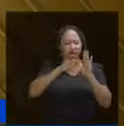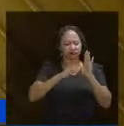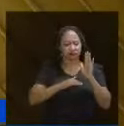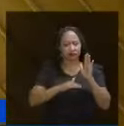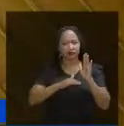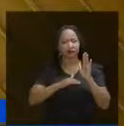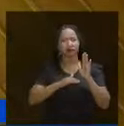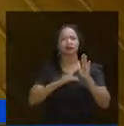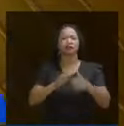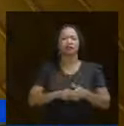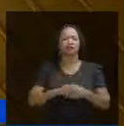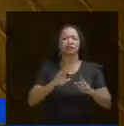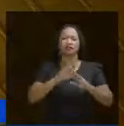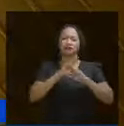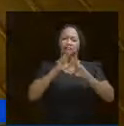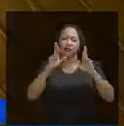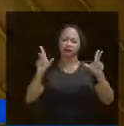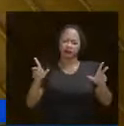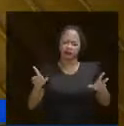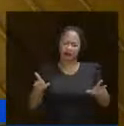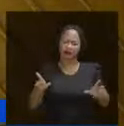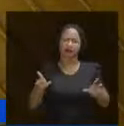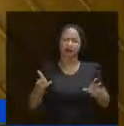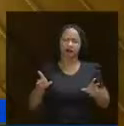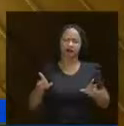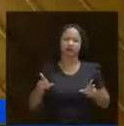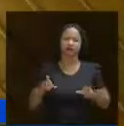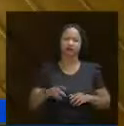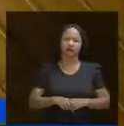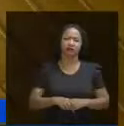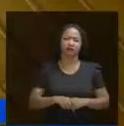veio classificar e diferenciar